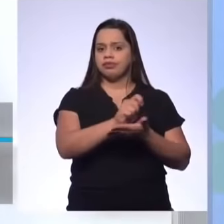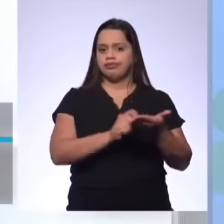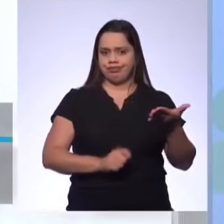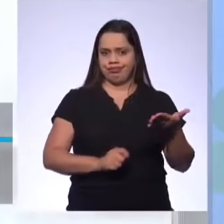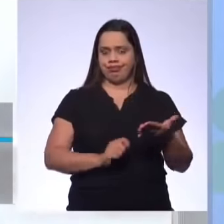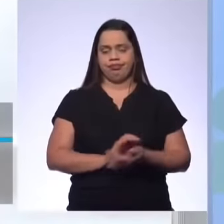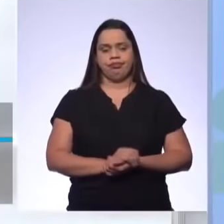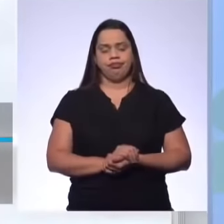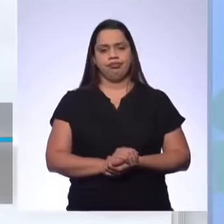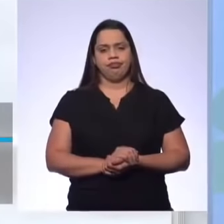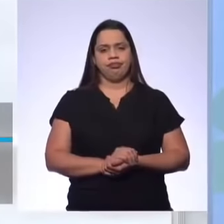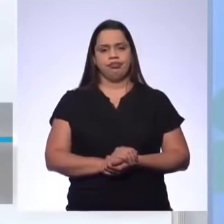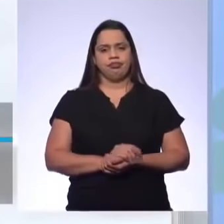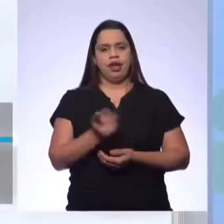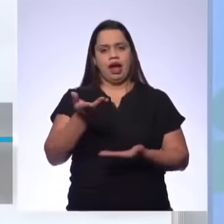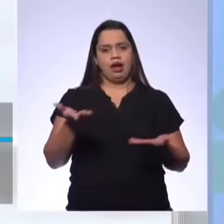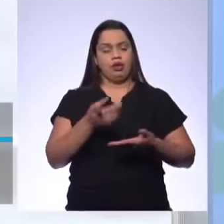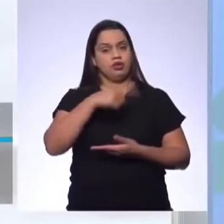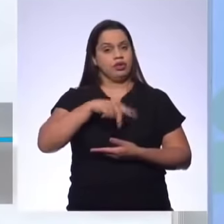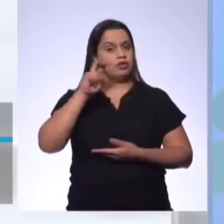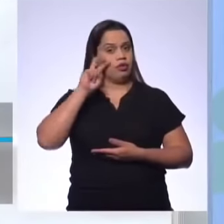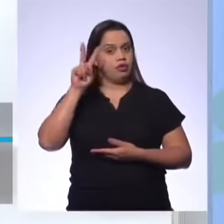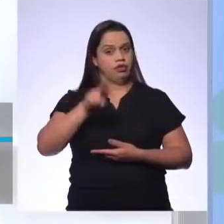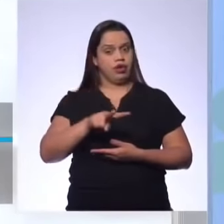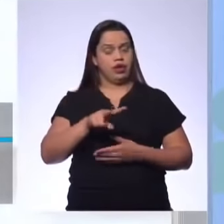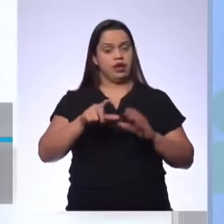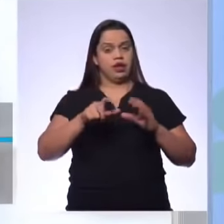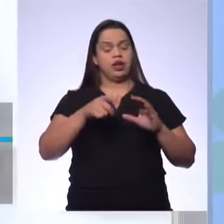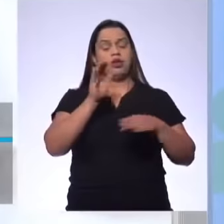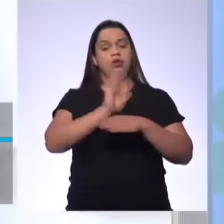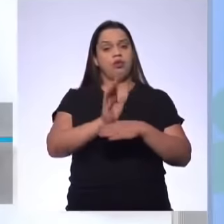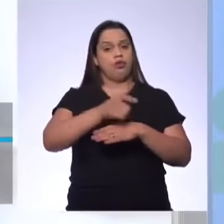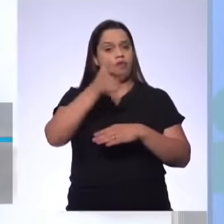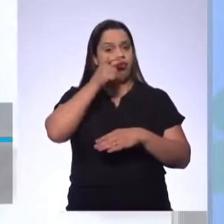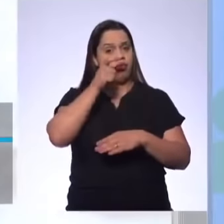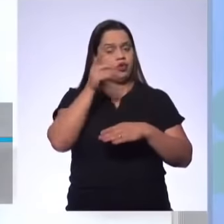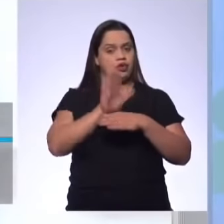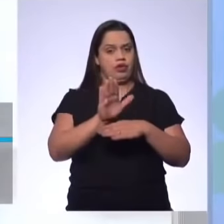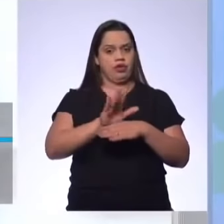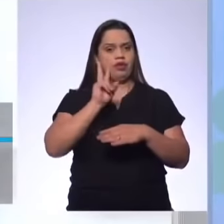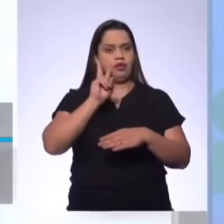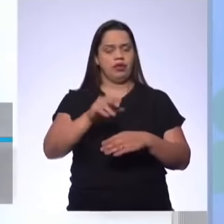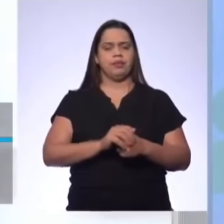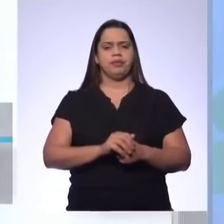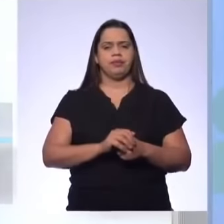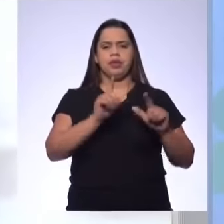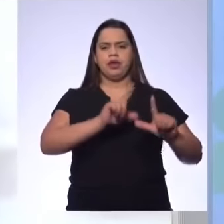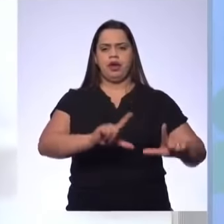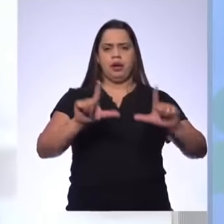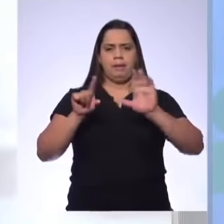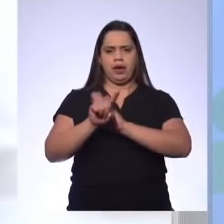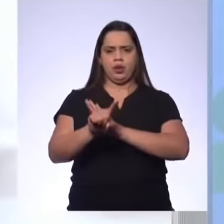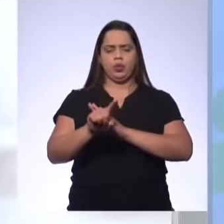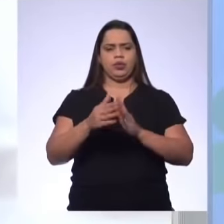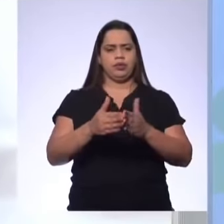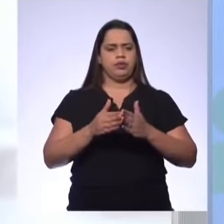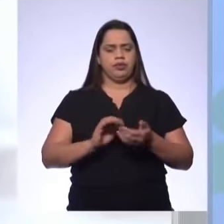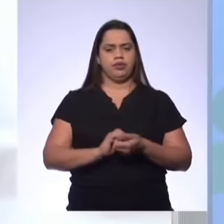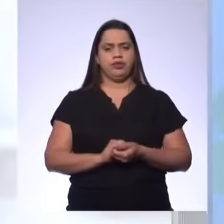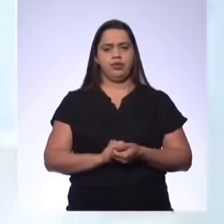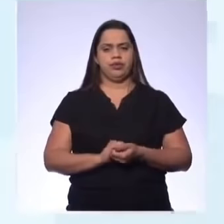agora vocês viram assistir um vídeo bonitinho passa a primeira pergunta para mim por